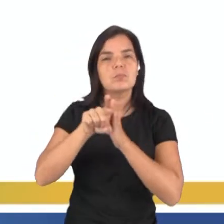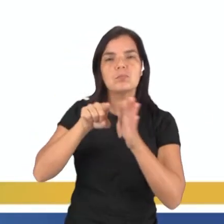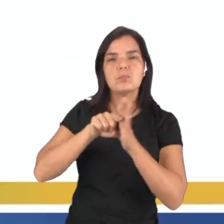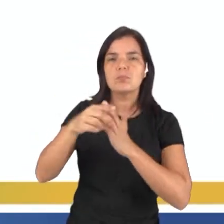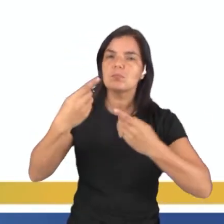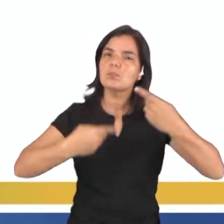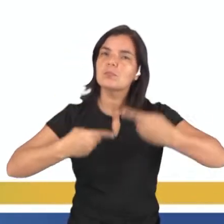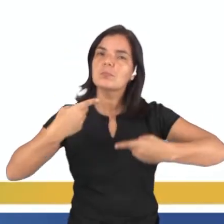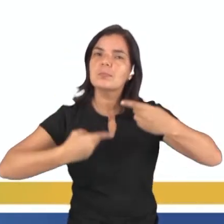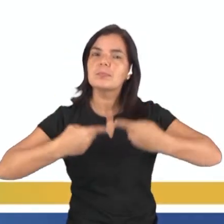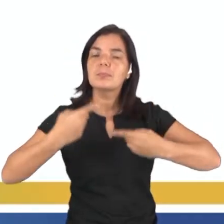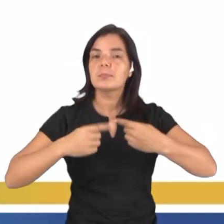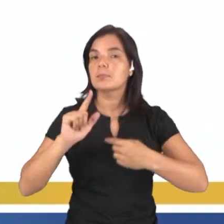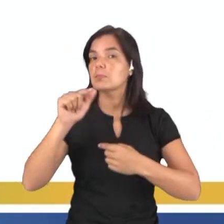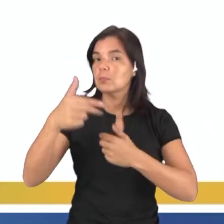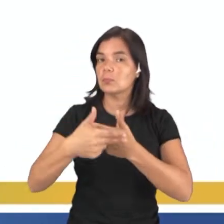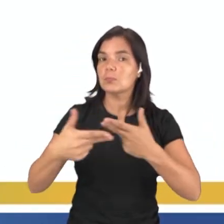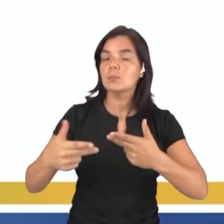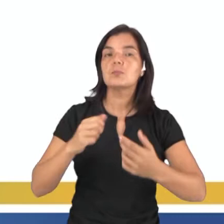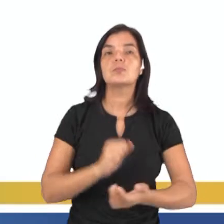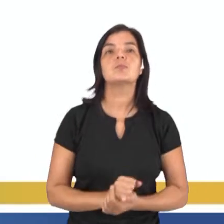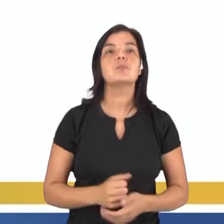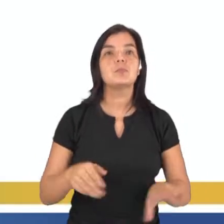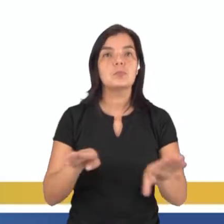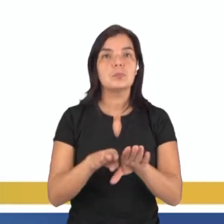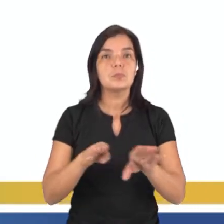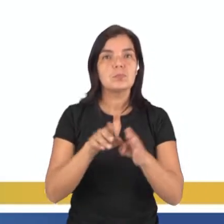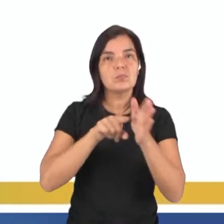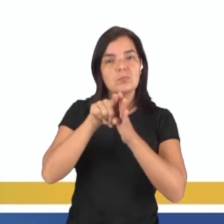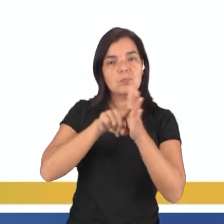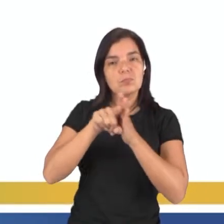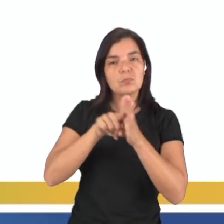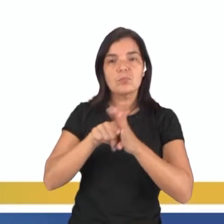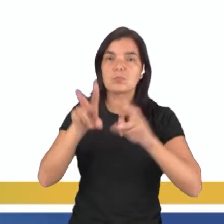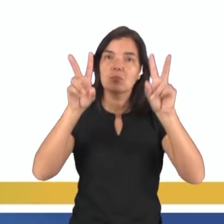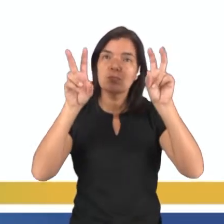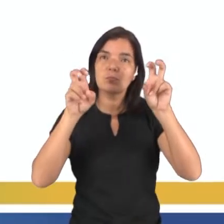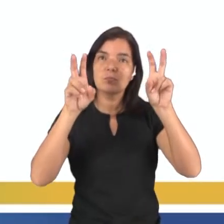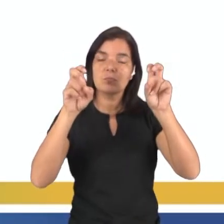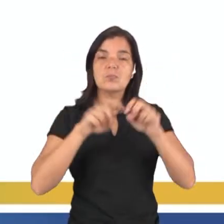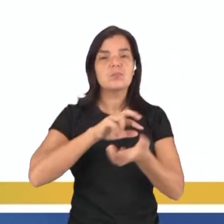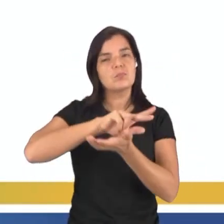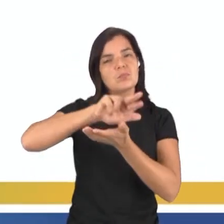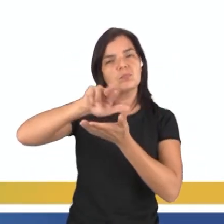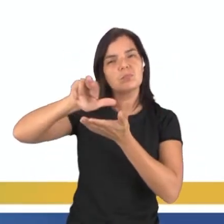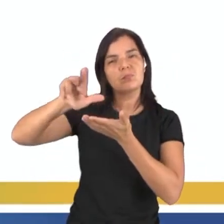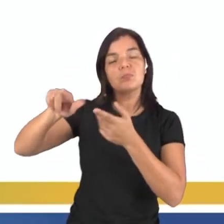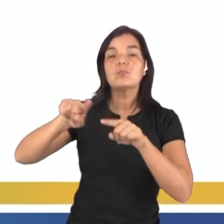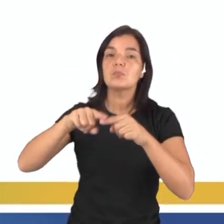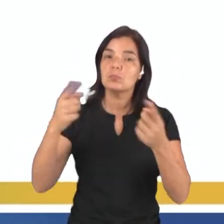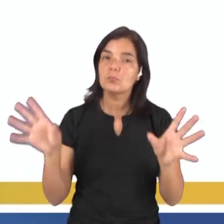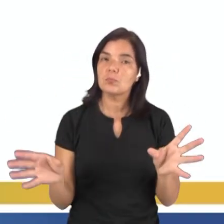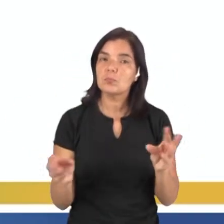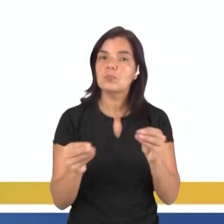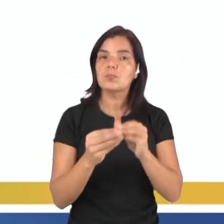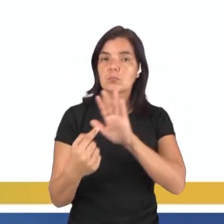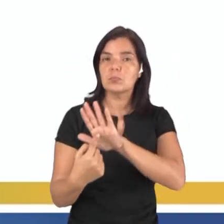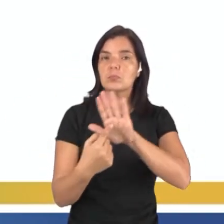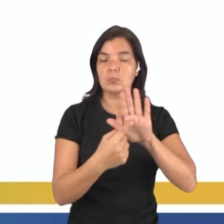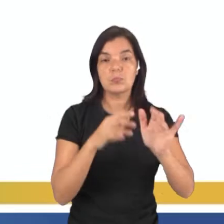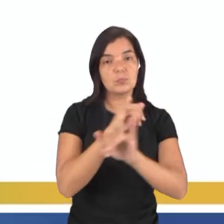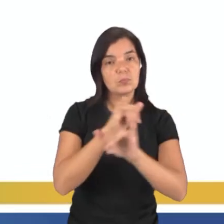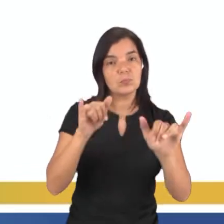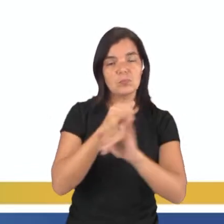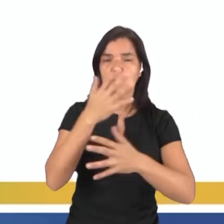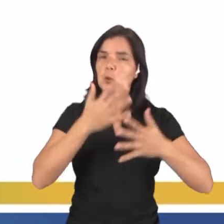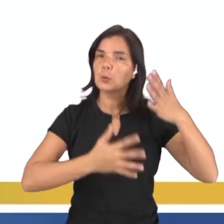para um debate e etc. Também pesquisar sobre o assunto em fontes variadas para reduzir o risco de apresentar